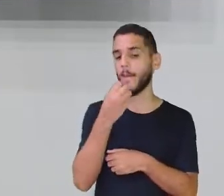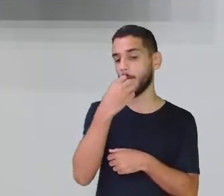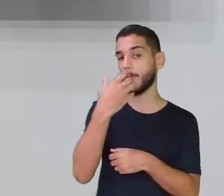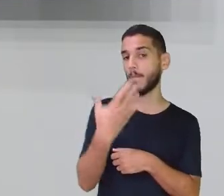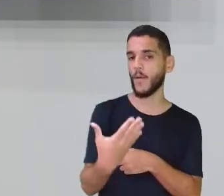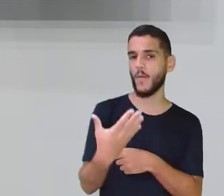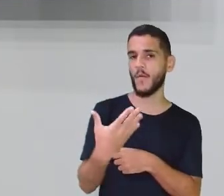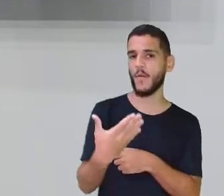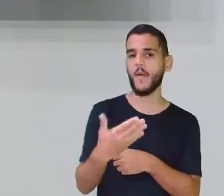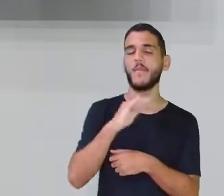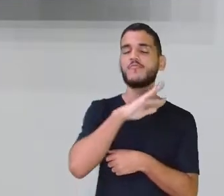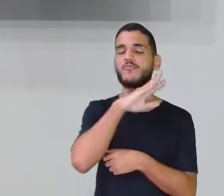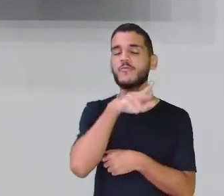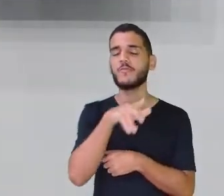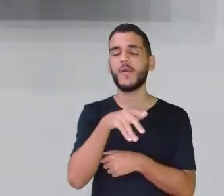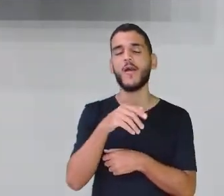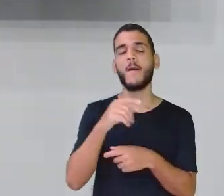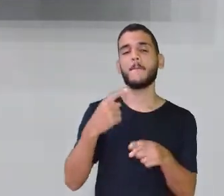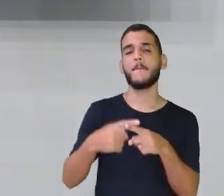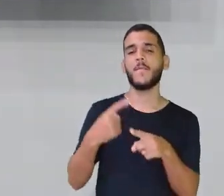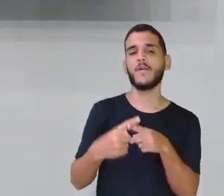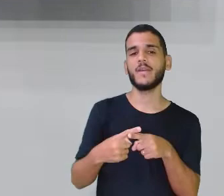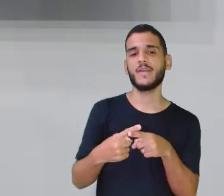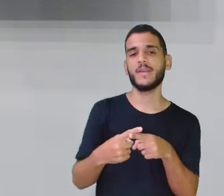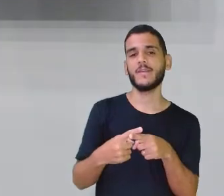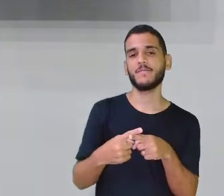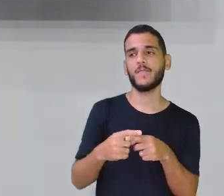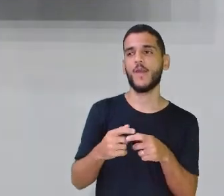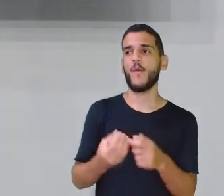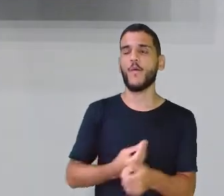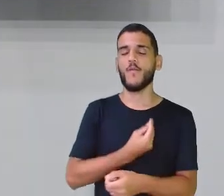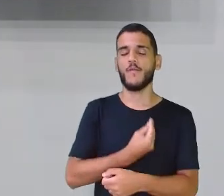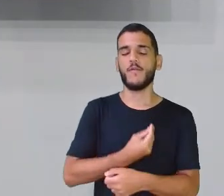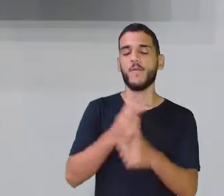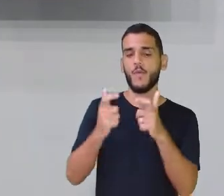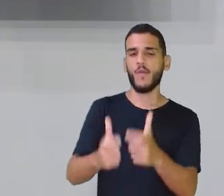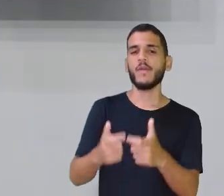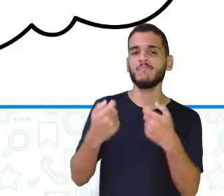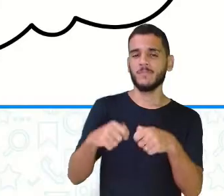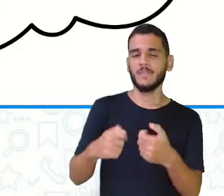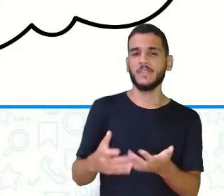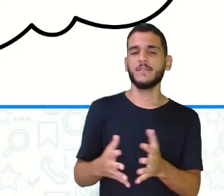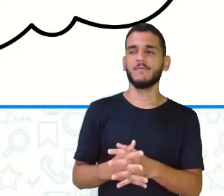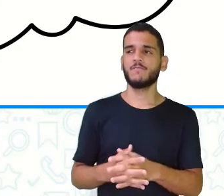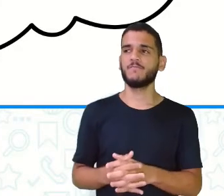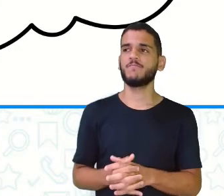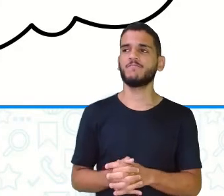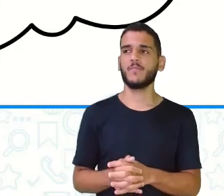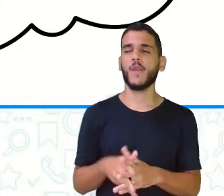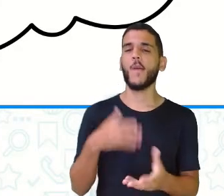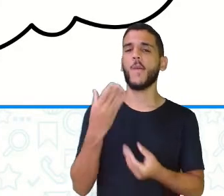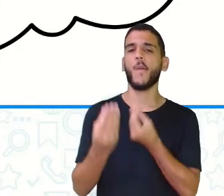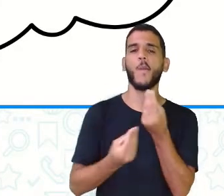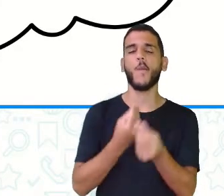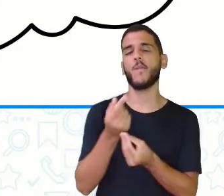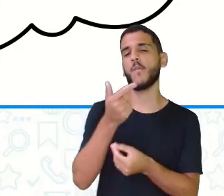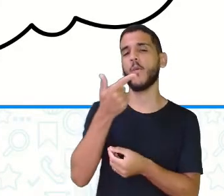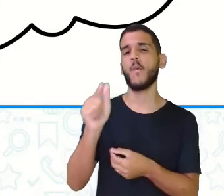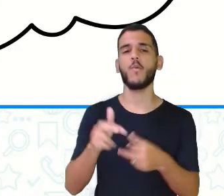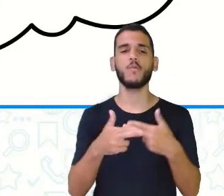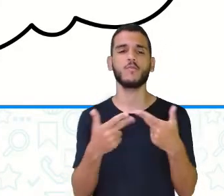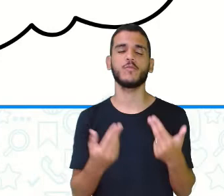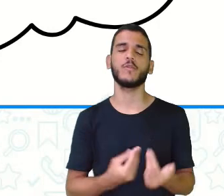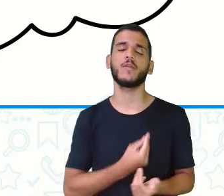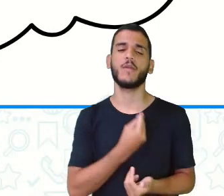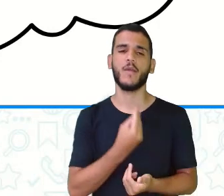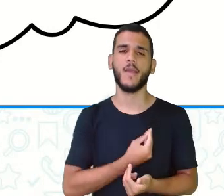ele precisa. Mas será que tem, ó, de que forma esses e outros seres vivos